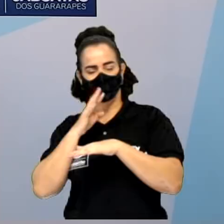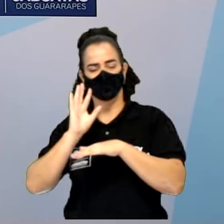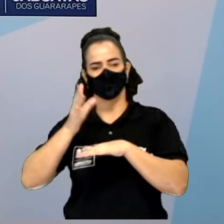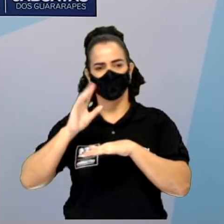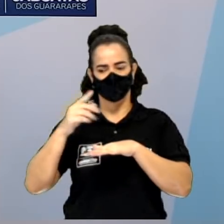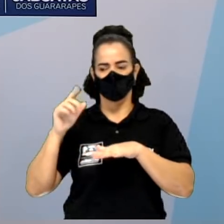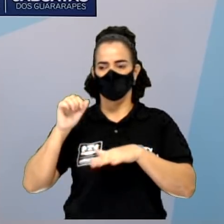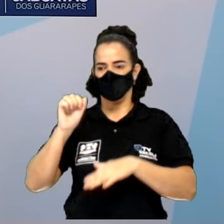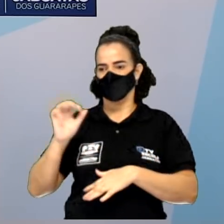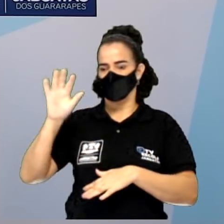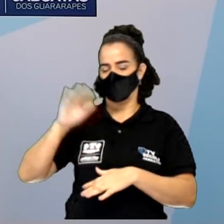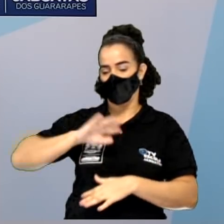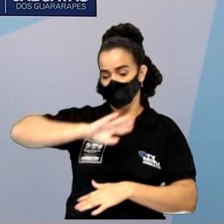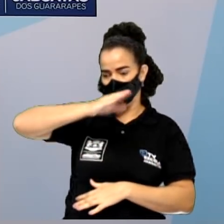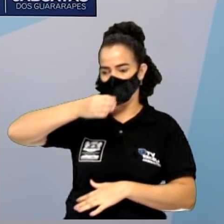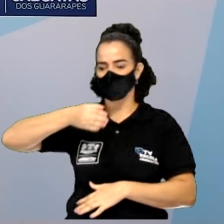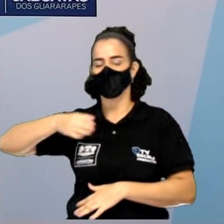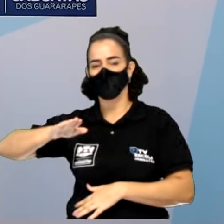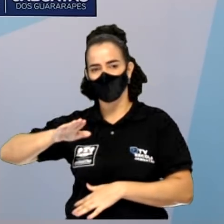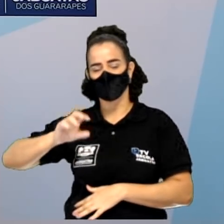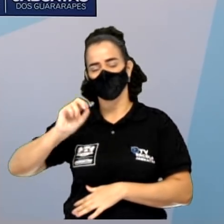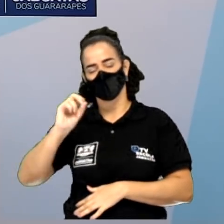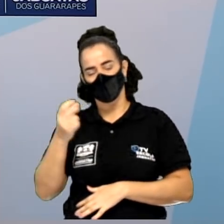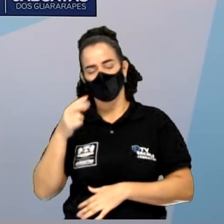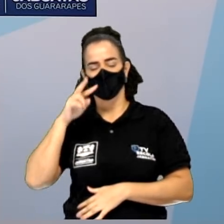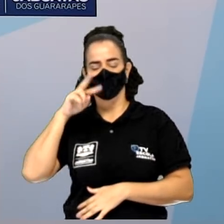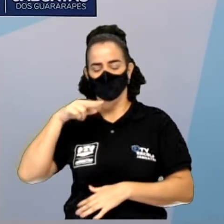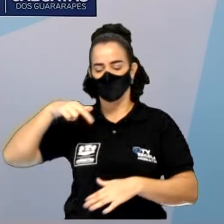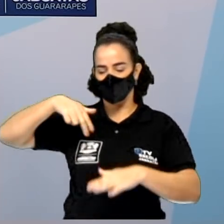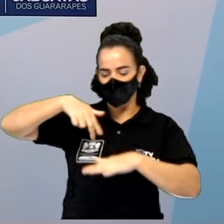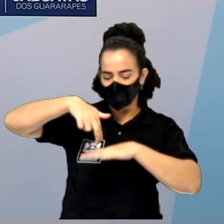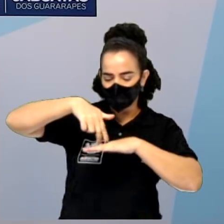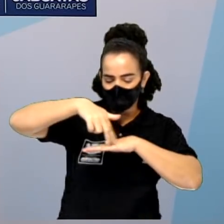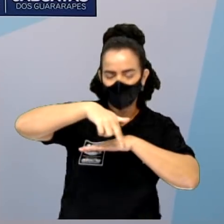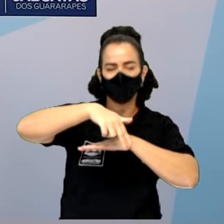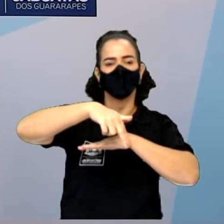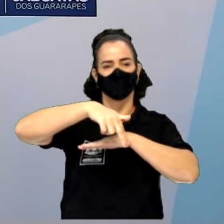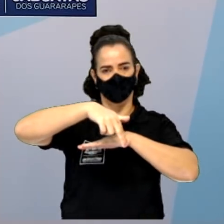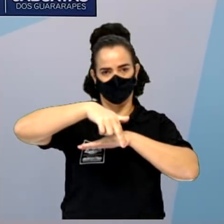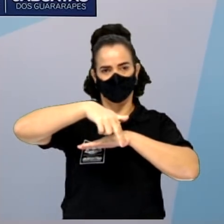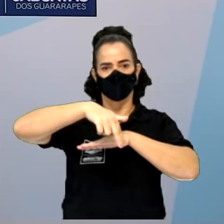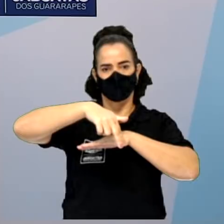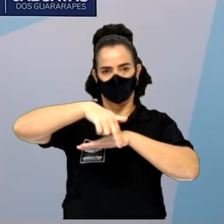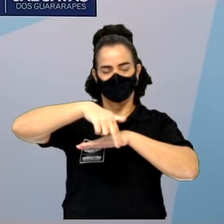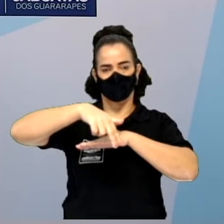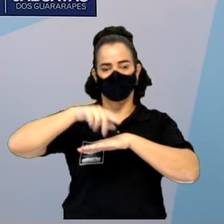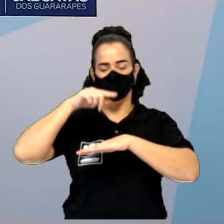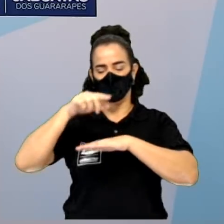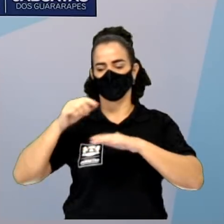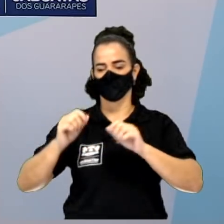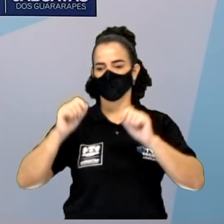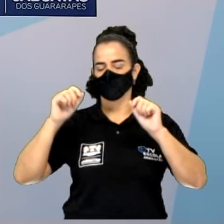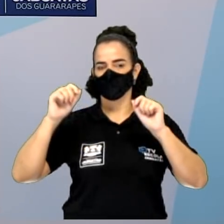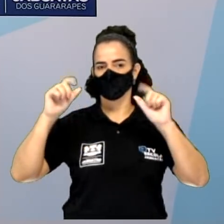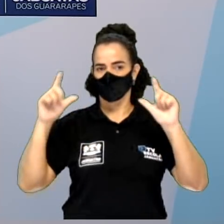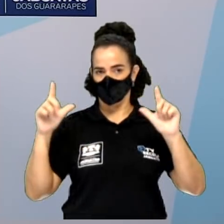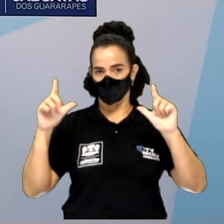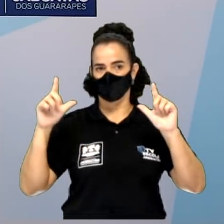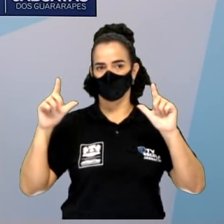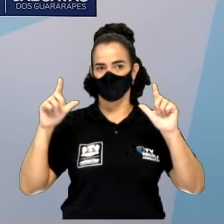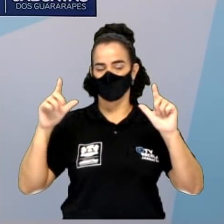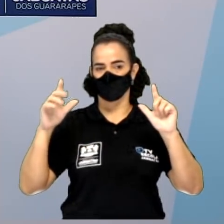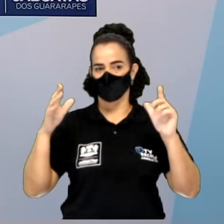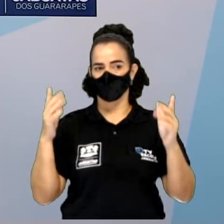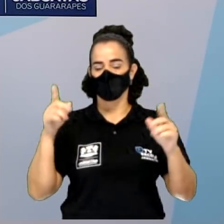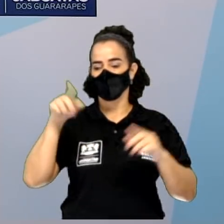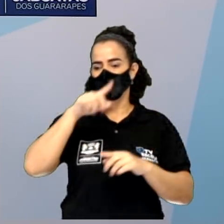de uma lombada, ou você reconhece ali os bonequinhos atravessando, que é um momento de travessia, aquela plaquinha que indica proibido ultrapassar,